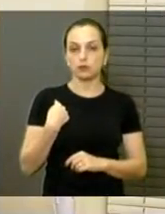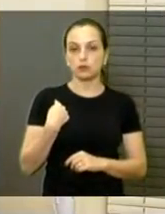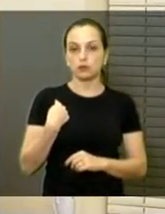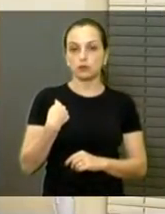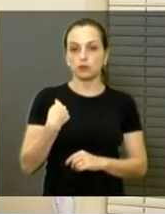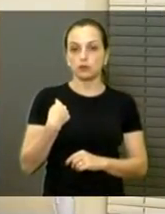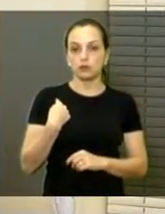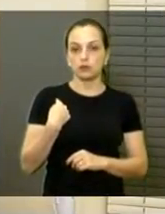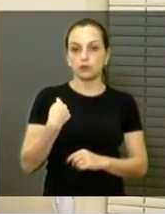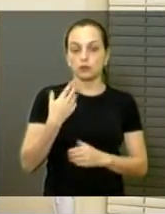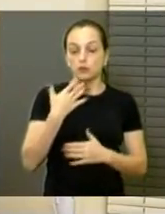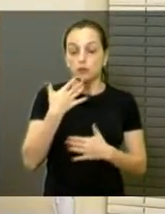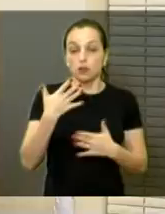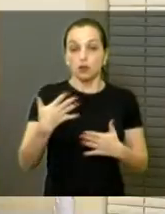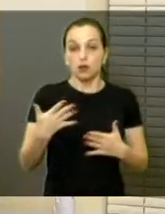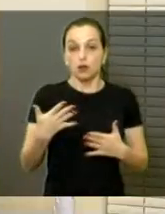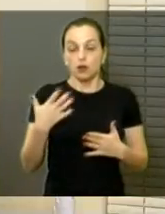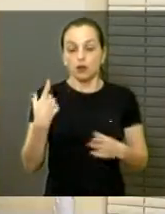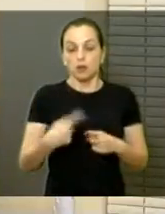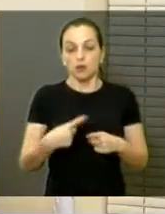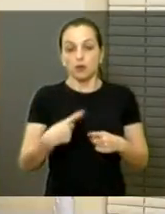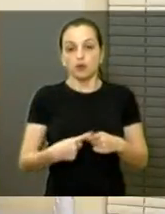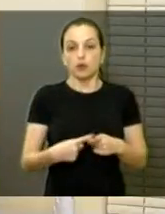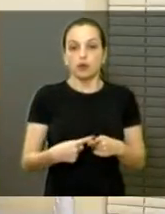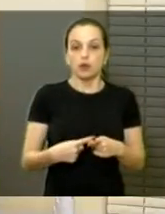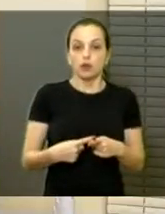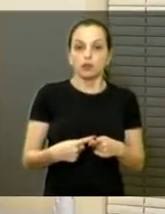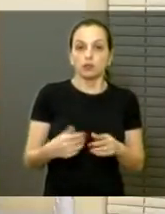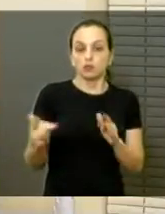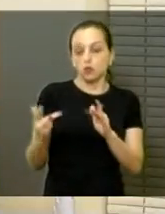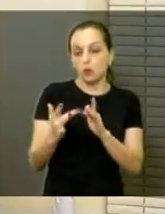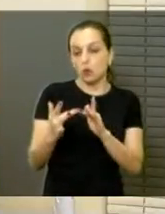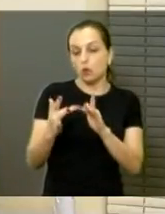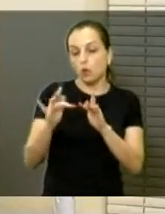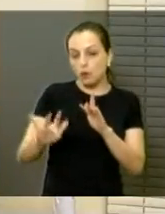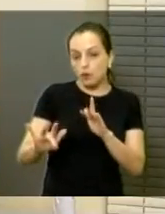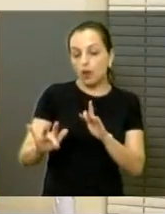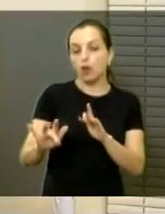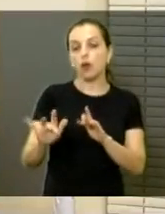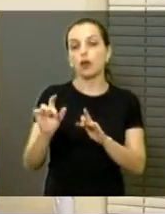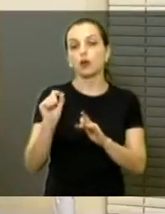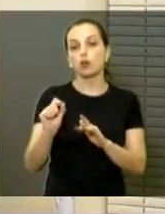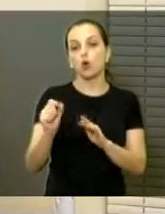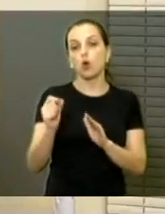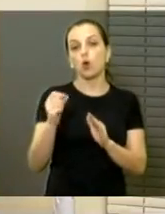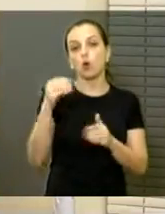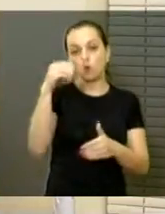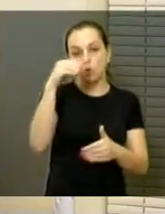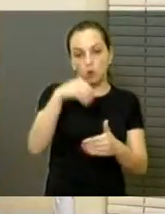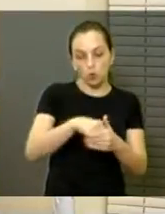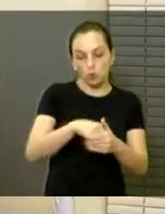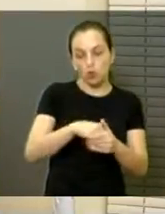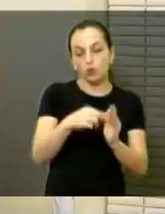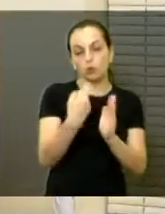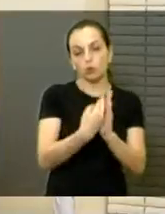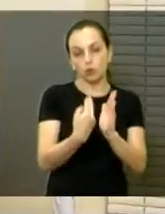surpreso, né? Porque uma coisa é você não concordar com o conteúdo do